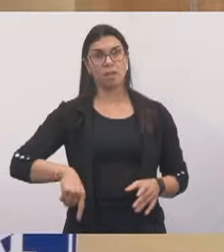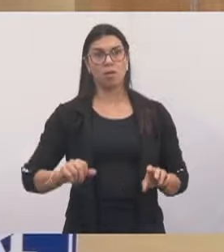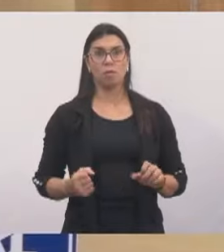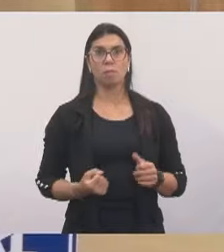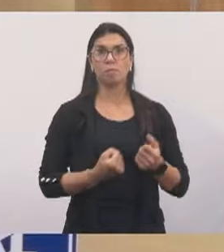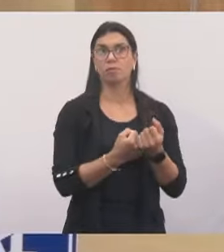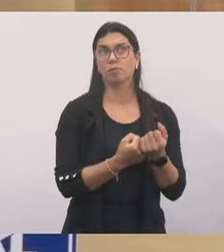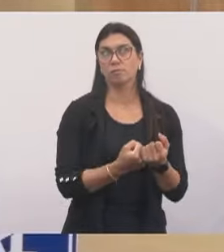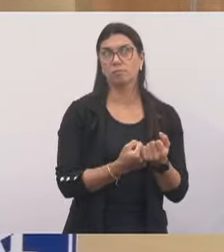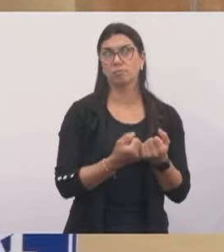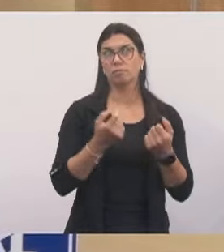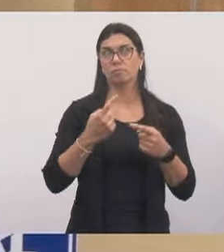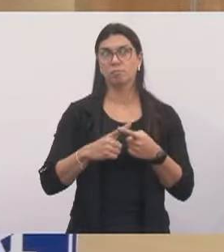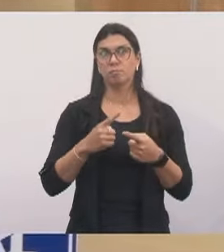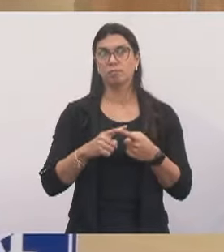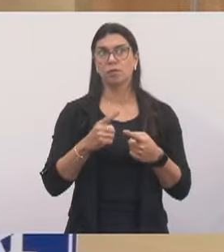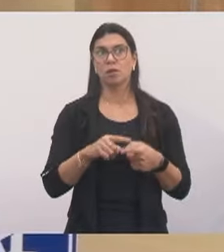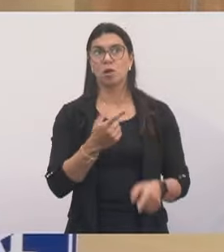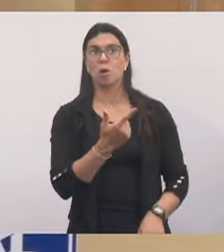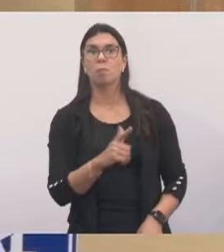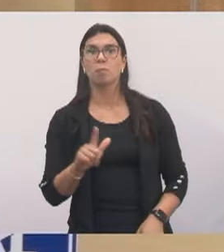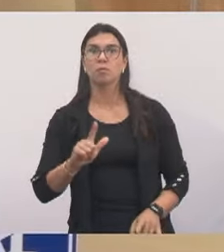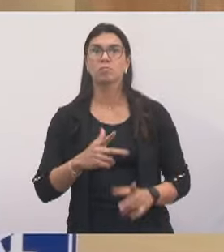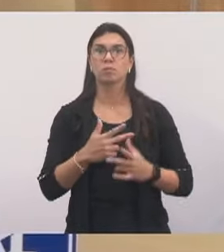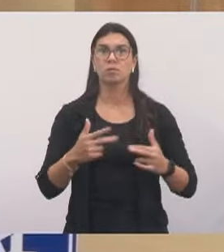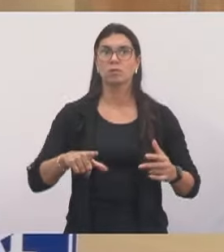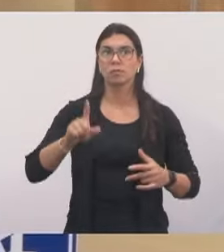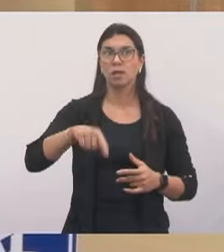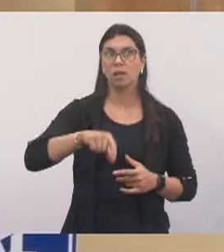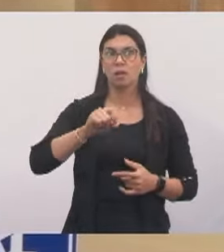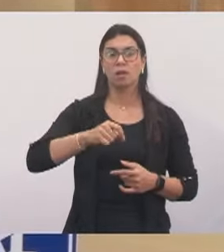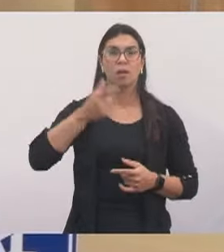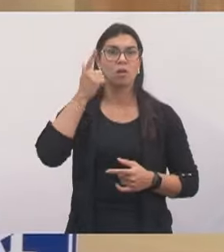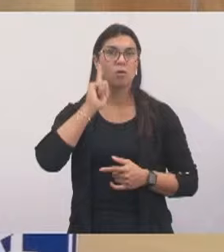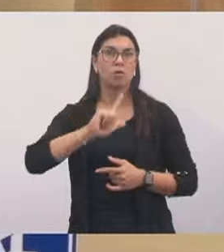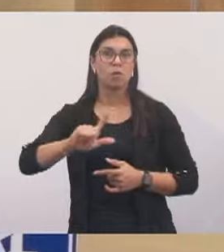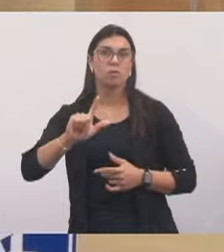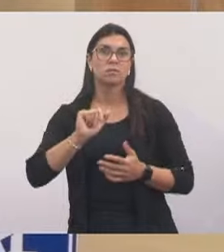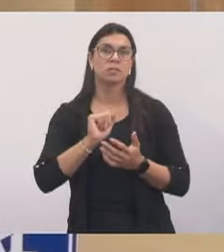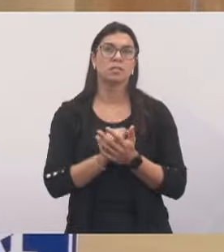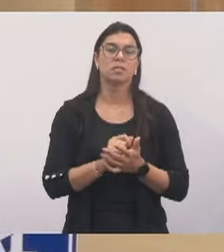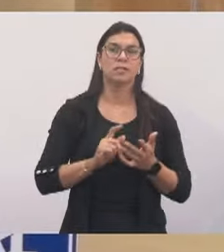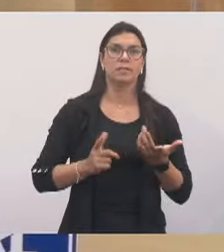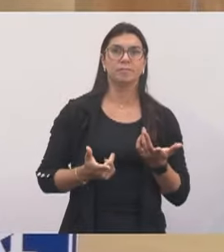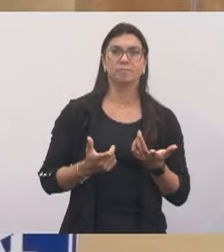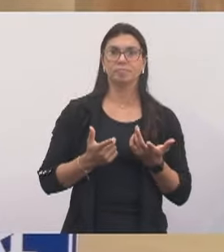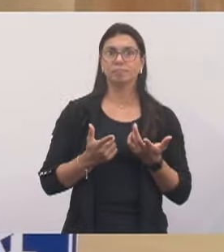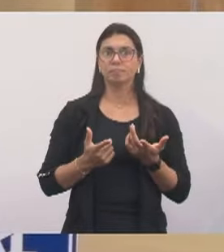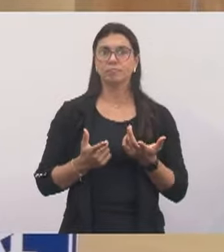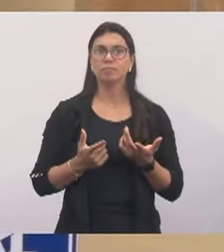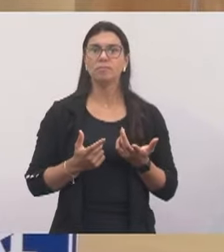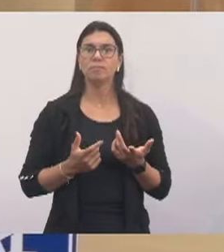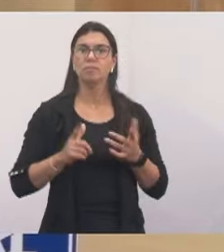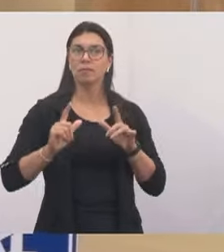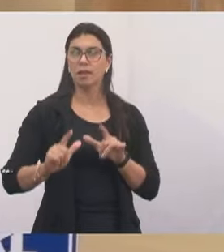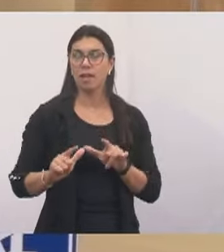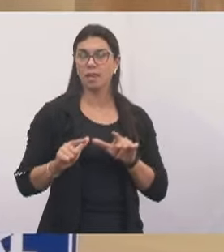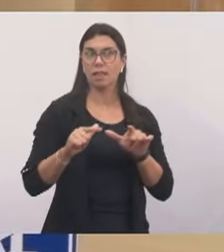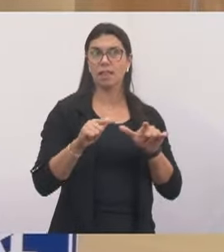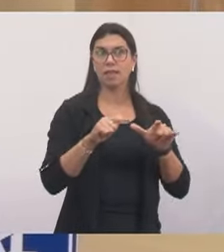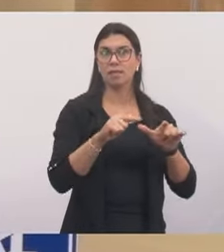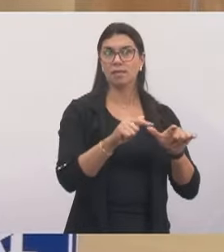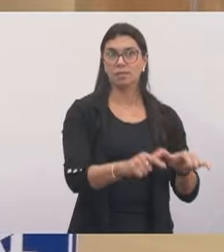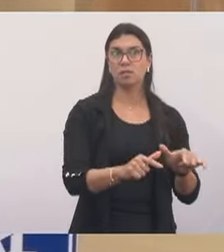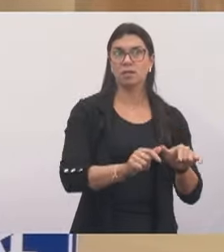Porque o próximo passo é a gente conseguir na Assembleia Legislativa a declaração de utilidade pública